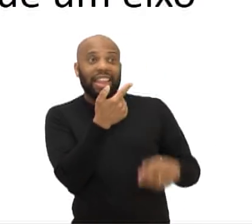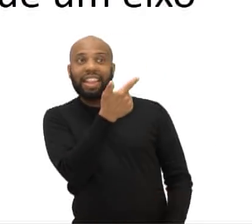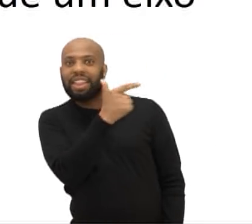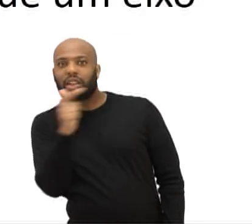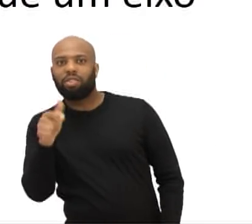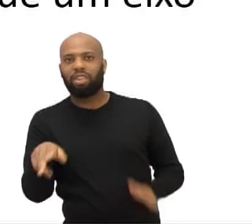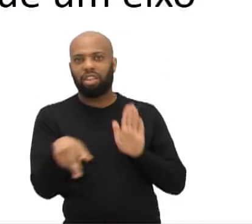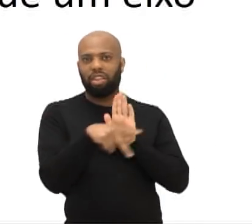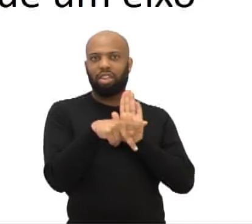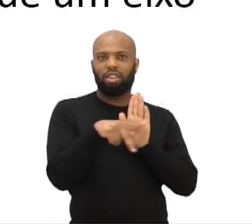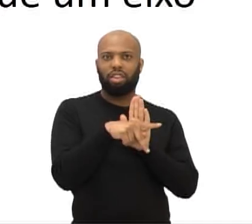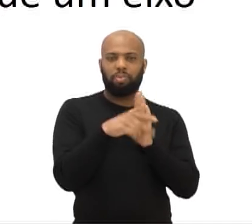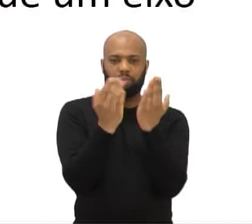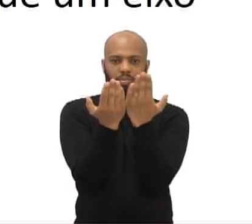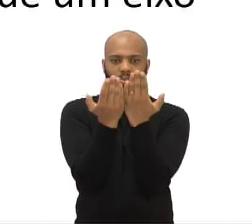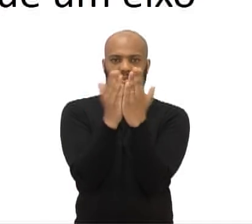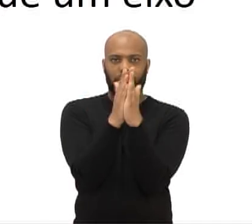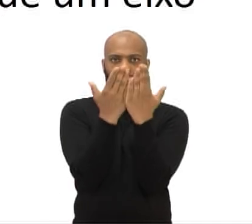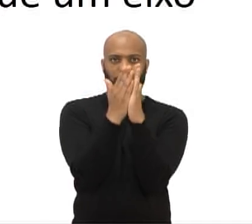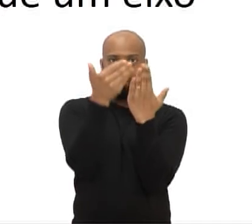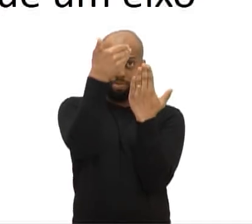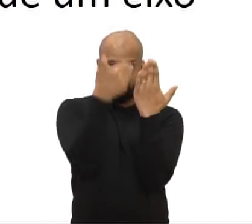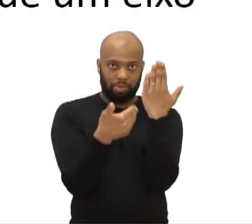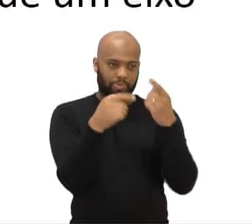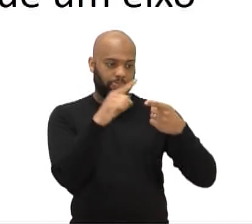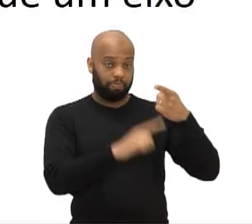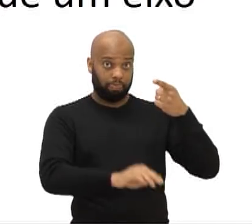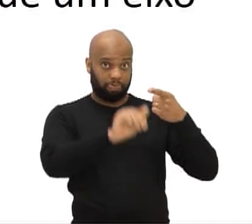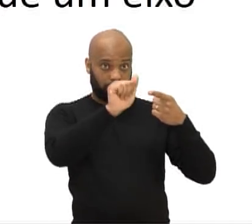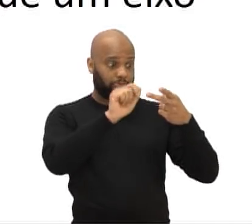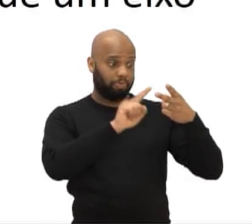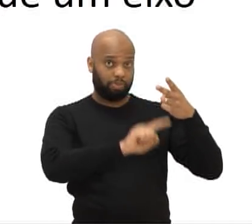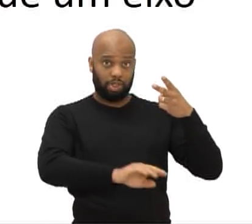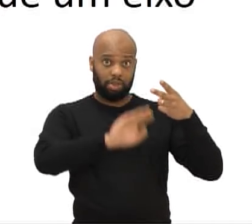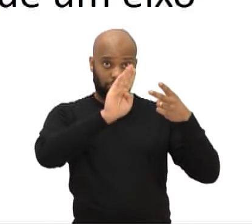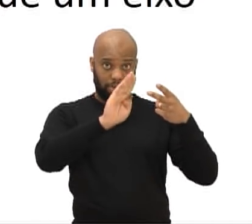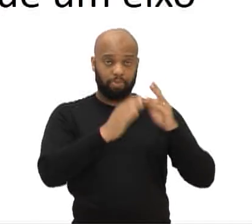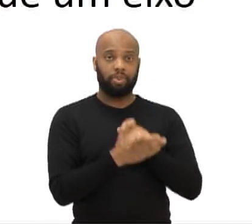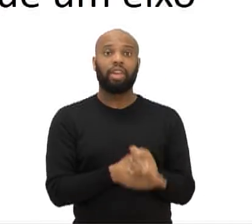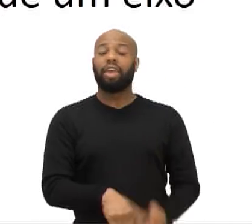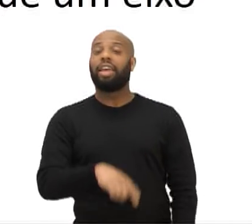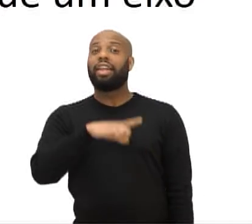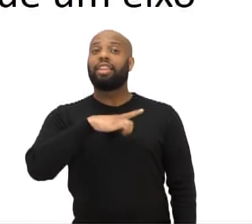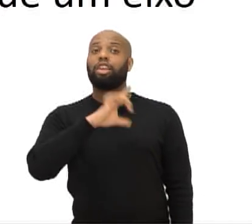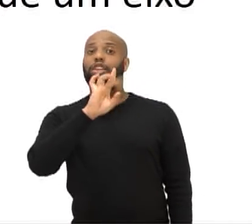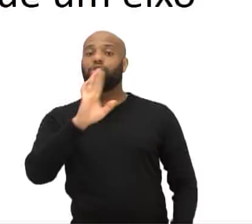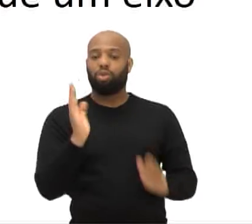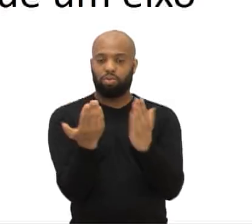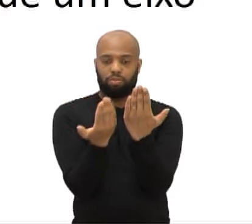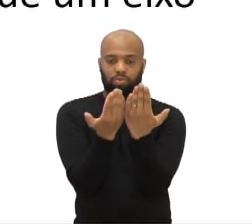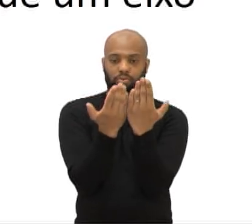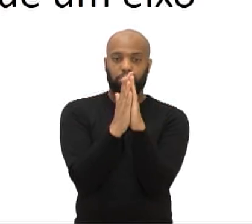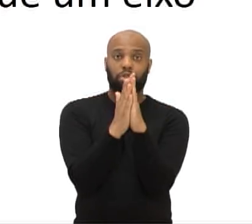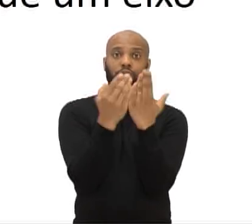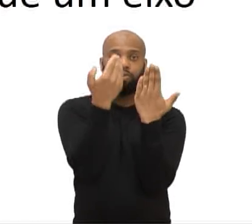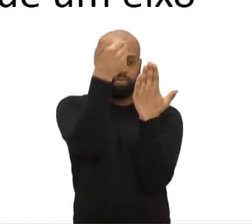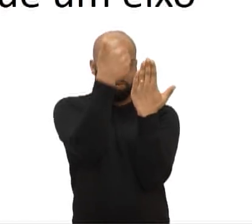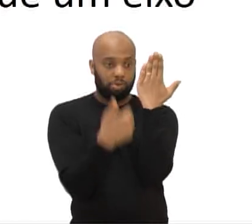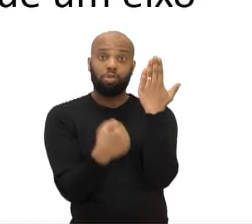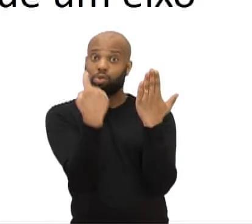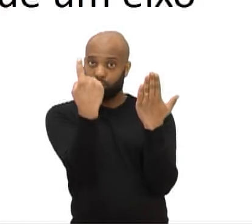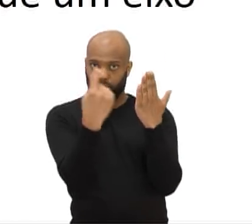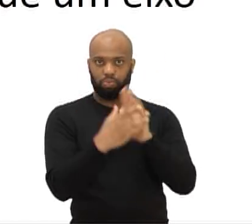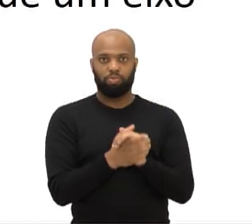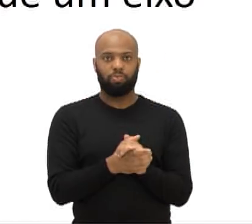de simetria, que é a letra A. A letra B, possuem apenas um eixo de simetria.